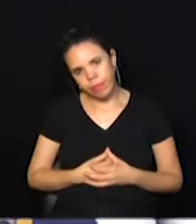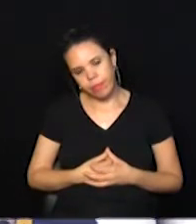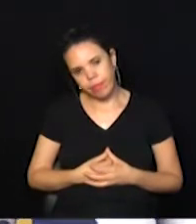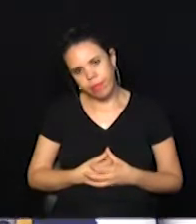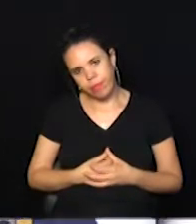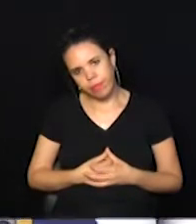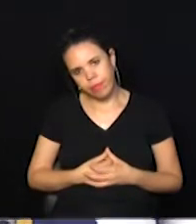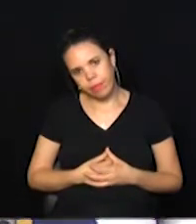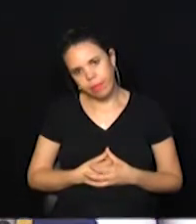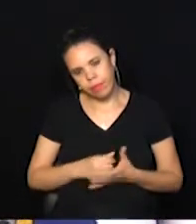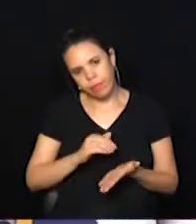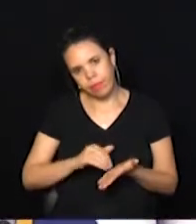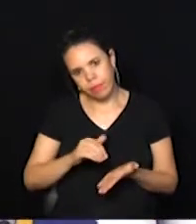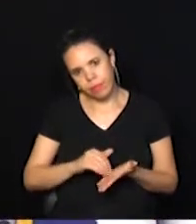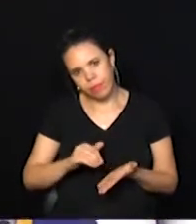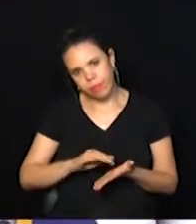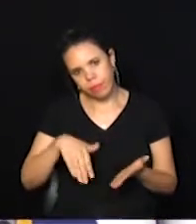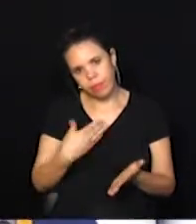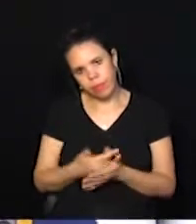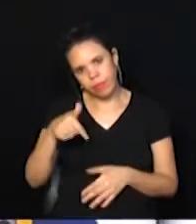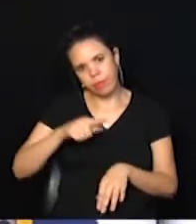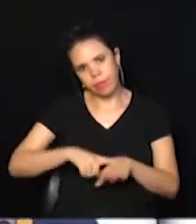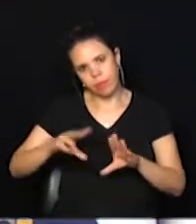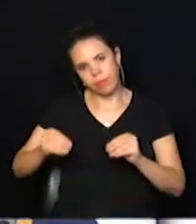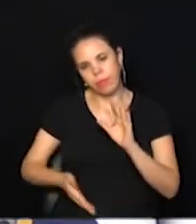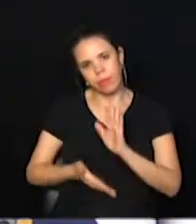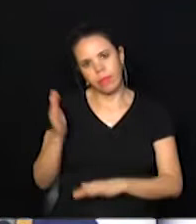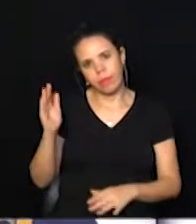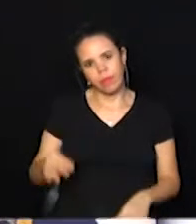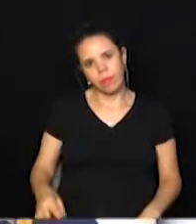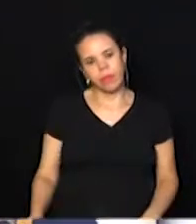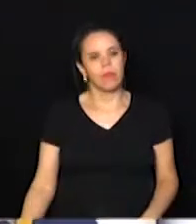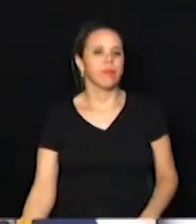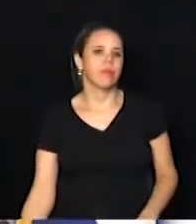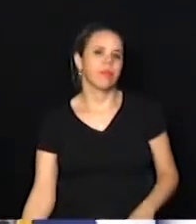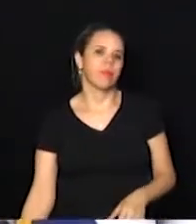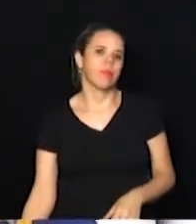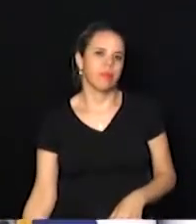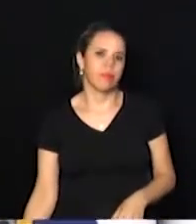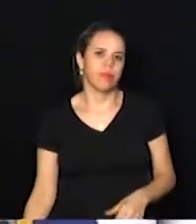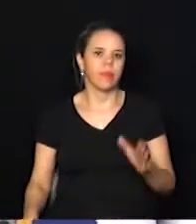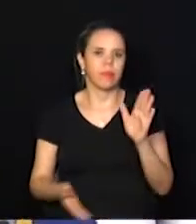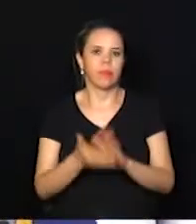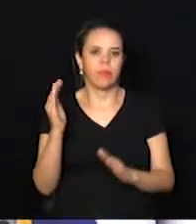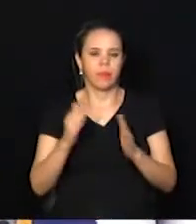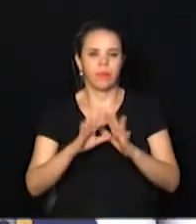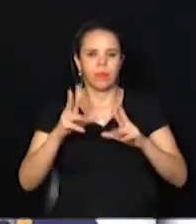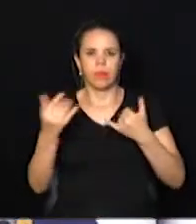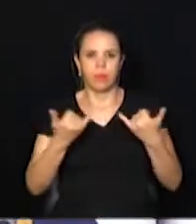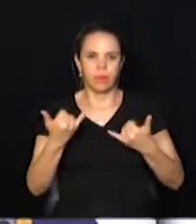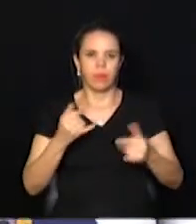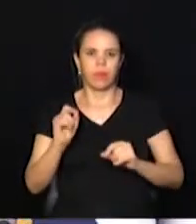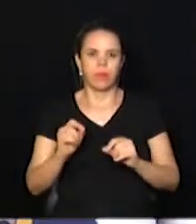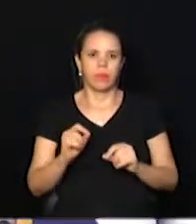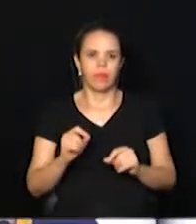nós ficamos no gabinete até por volta de umas 7, 8 horas, saímos, ele foi para casa, tudo o que ele falava era a questão